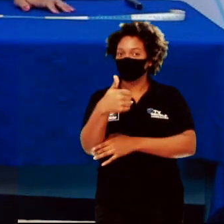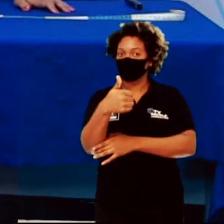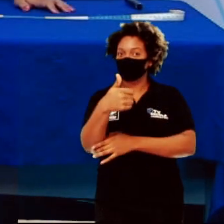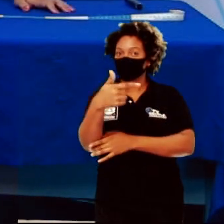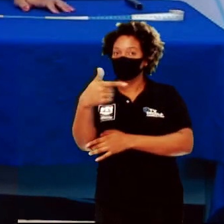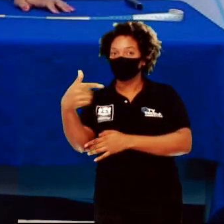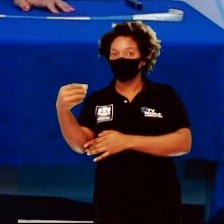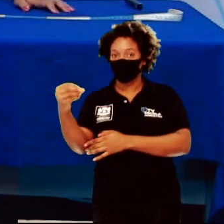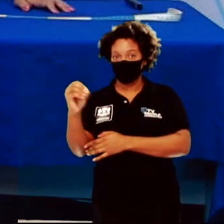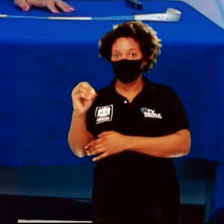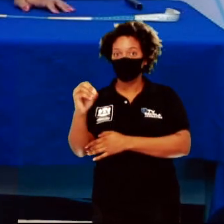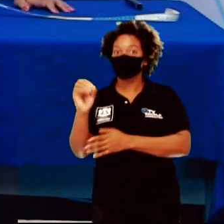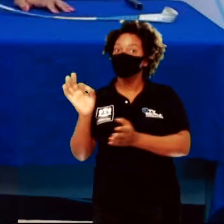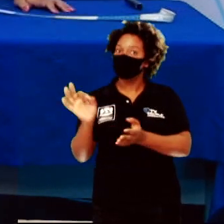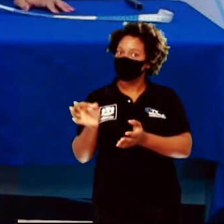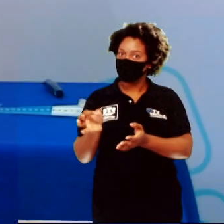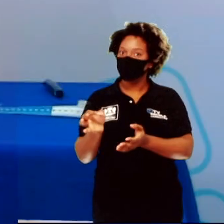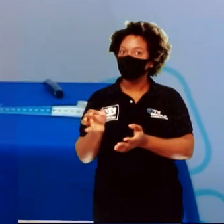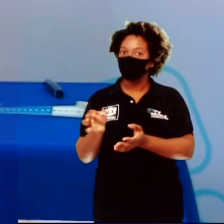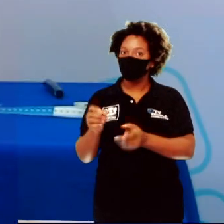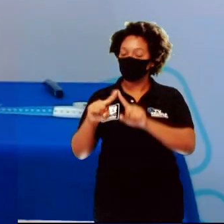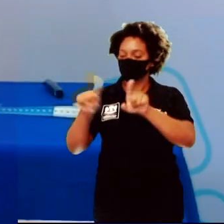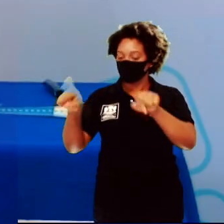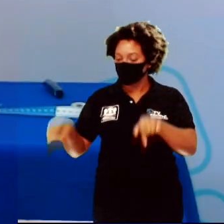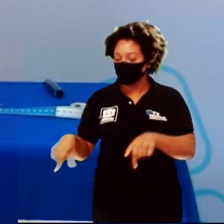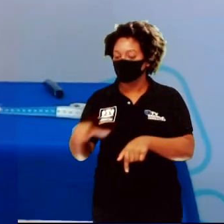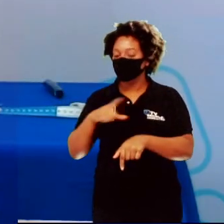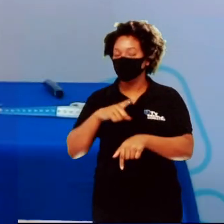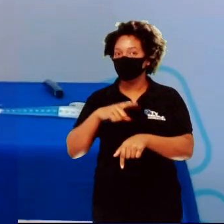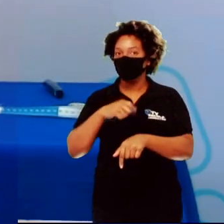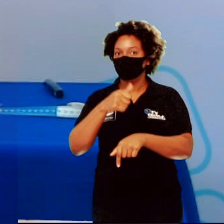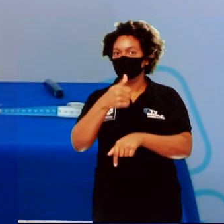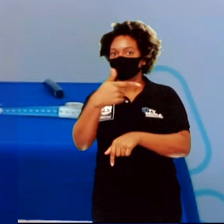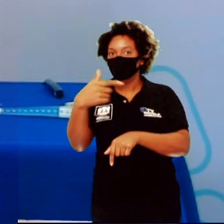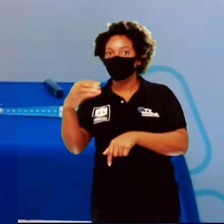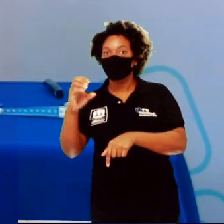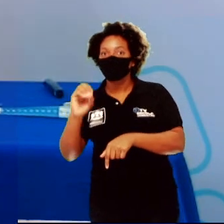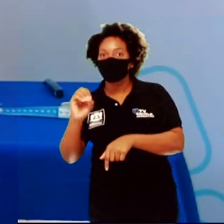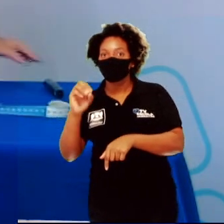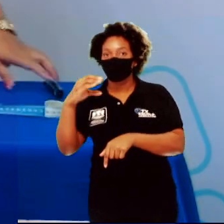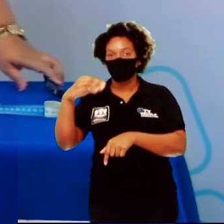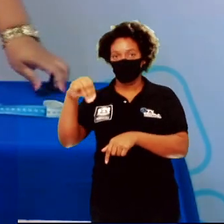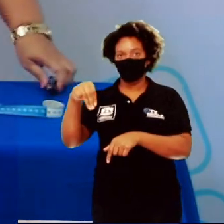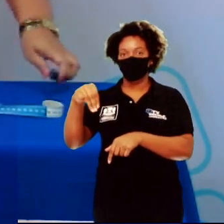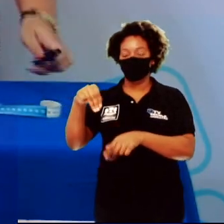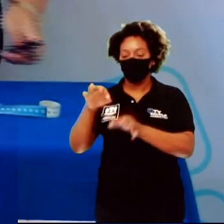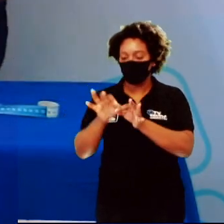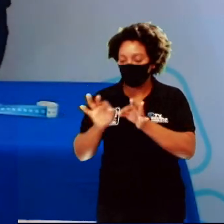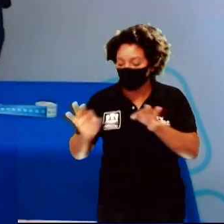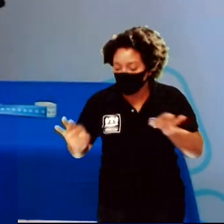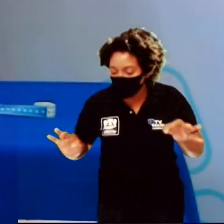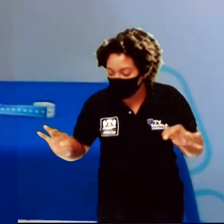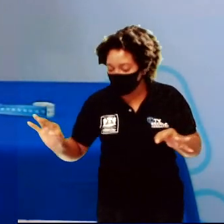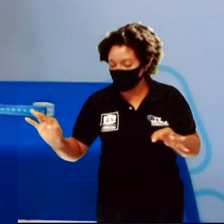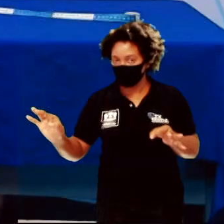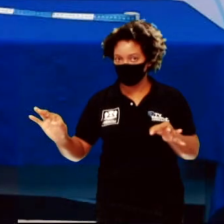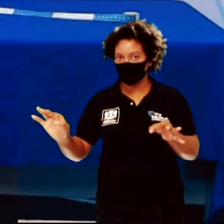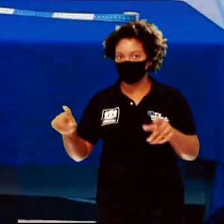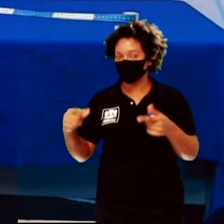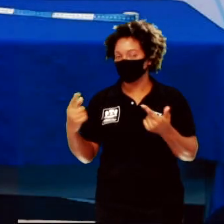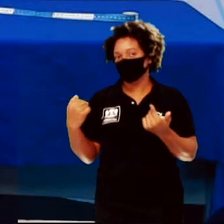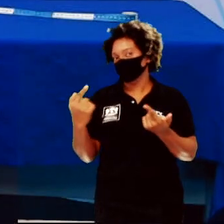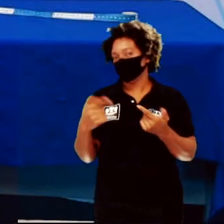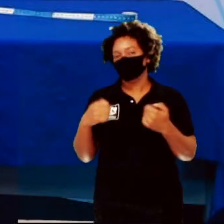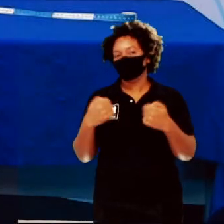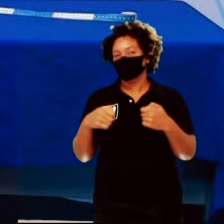120. Pois é, esta mesa tem 120 centímetros de comprimento. Mas a gente não